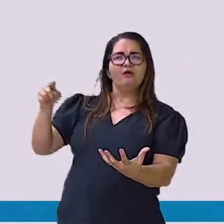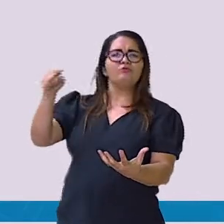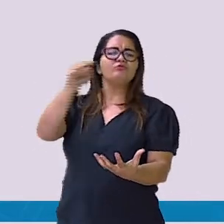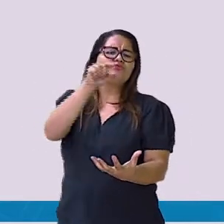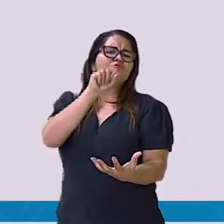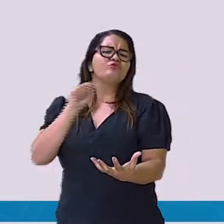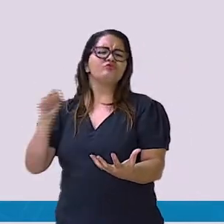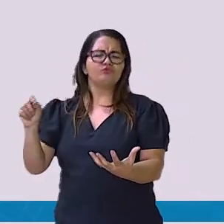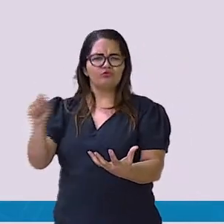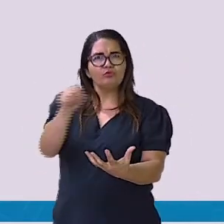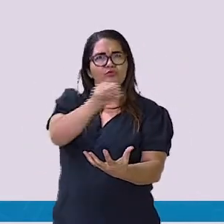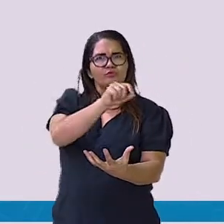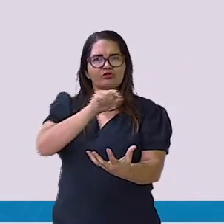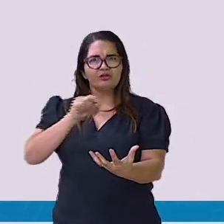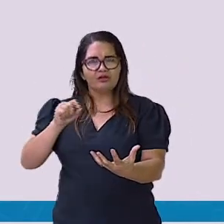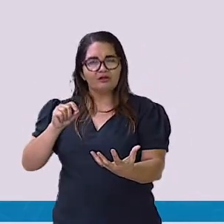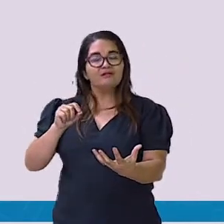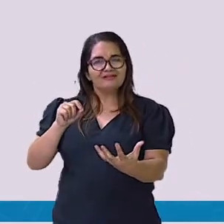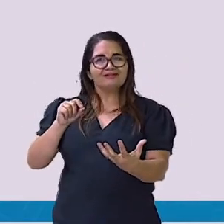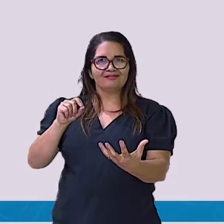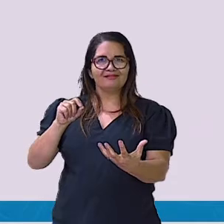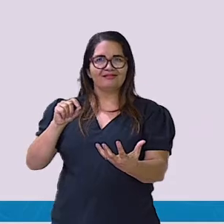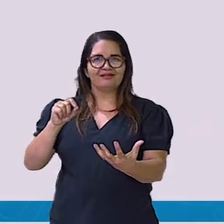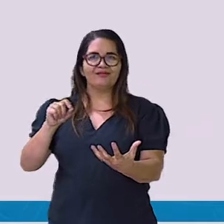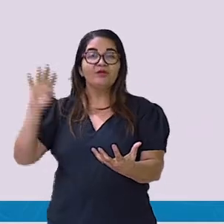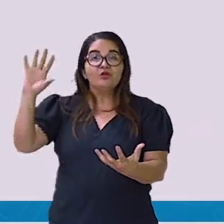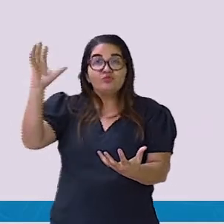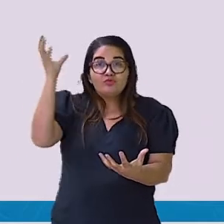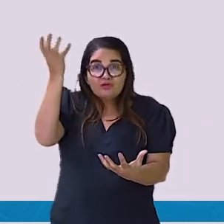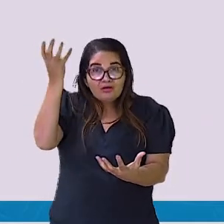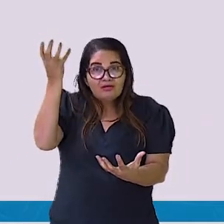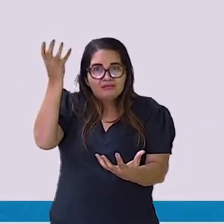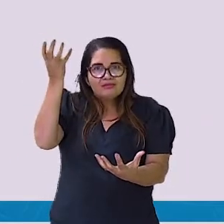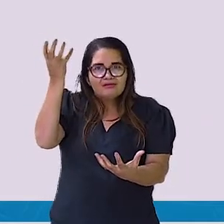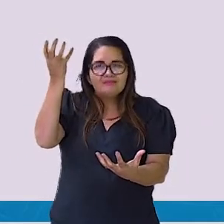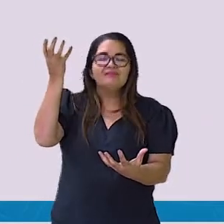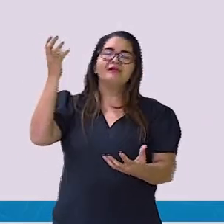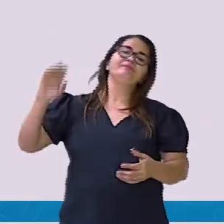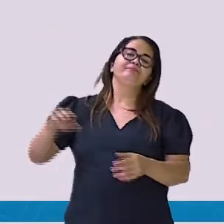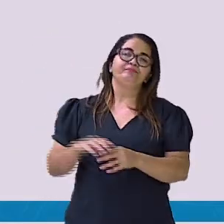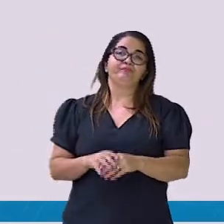quê? Porque cada autor tem um foco diferente.